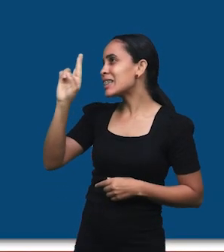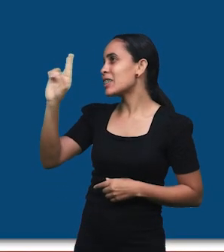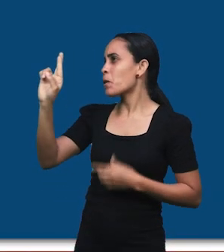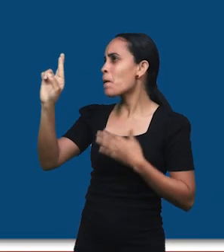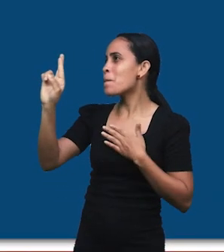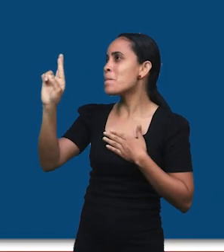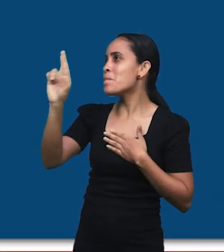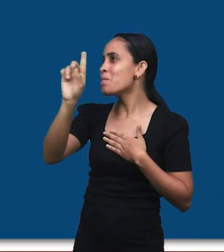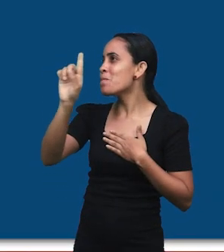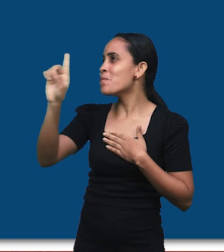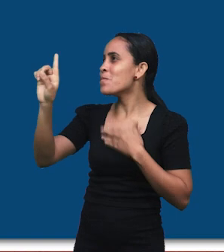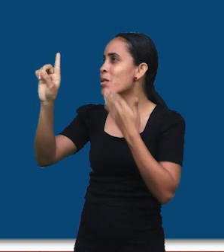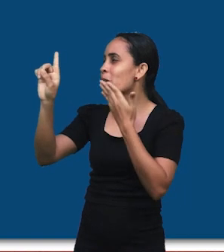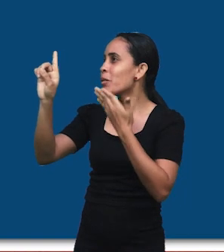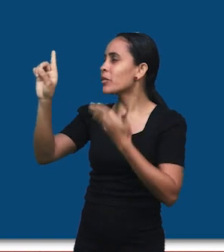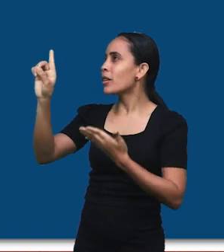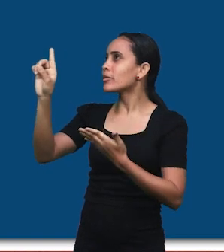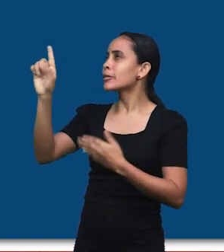Eu